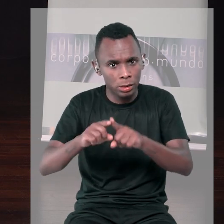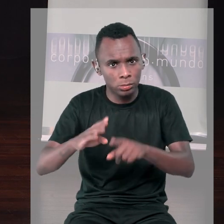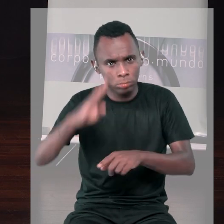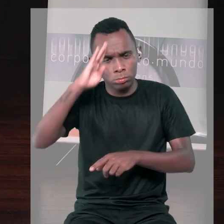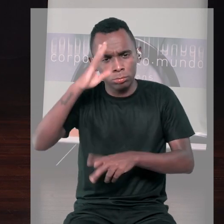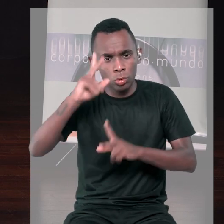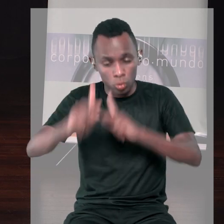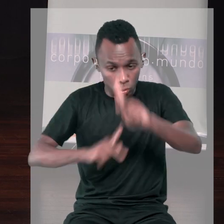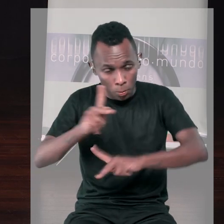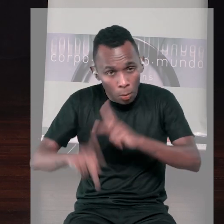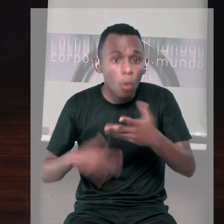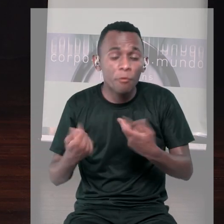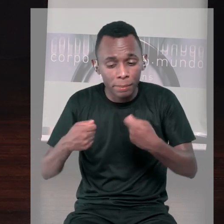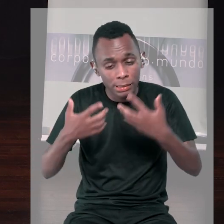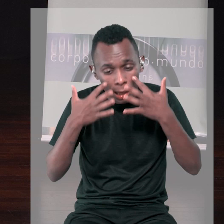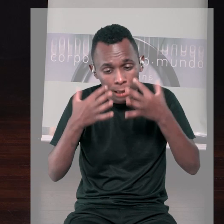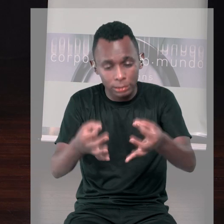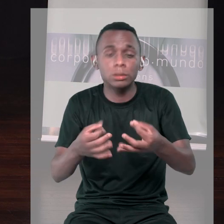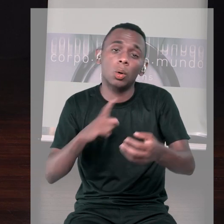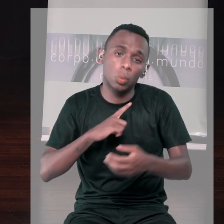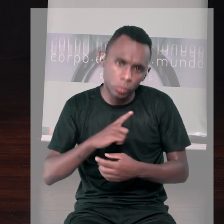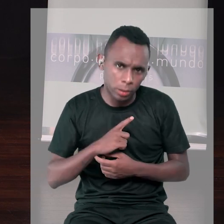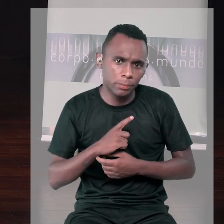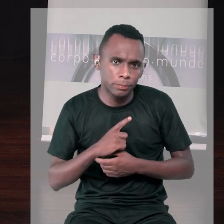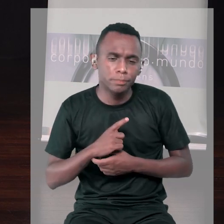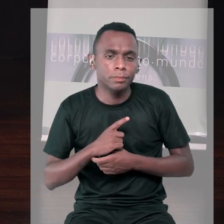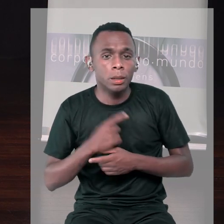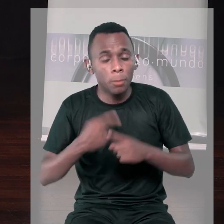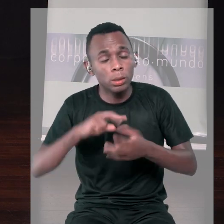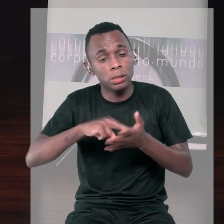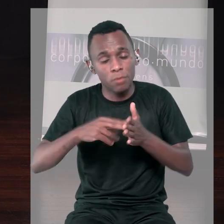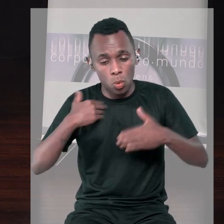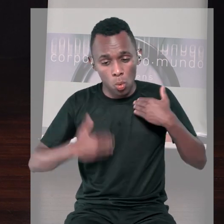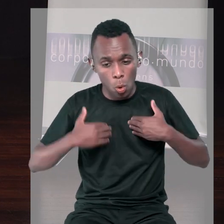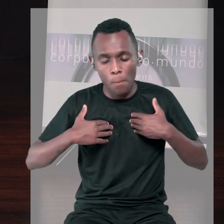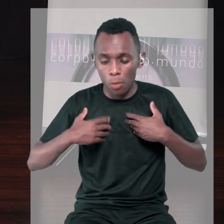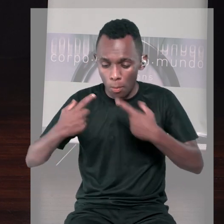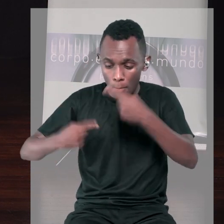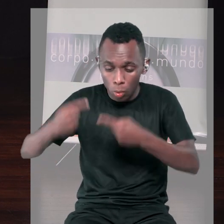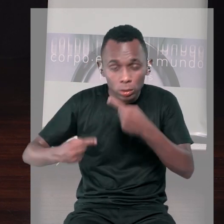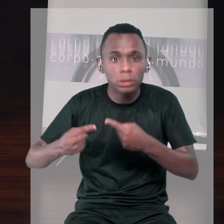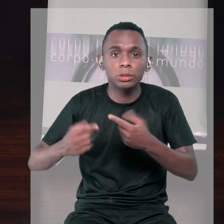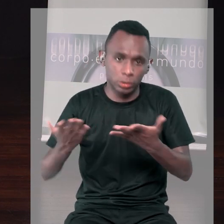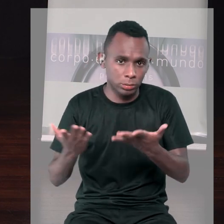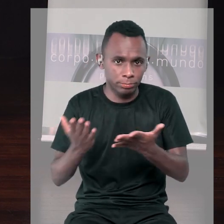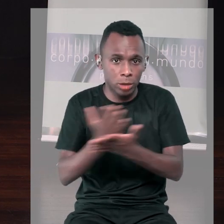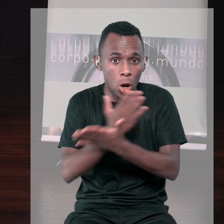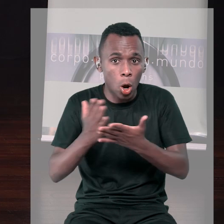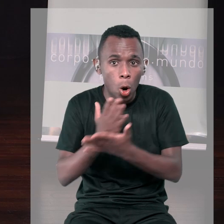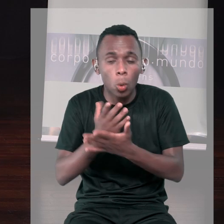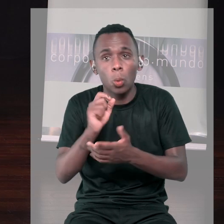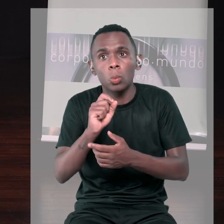também pode ser um fenômeno interior de um corpo político. A guerra civil, a extase dos gregos, atemoriza